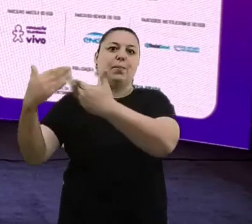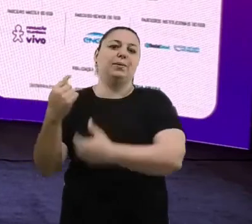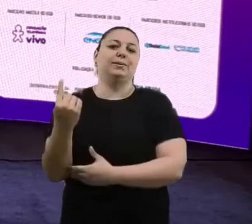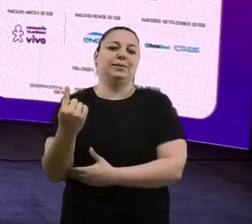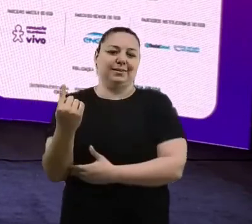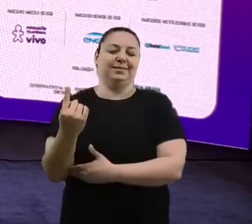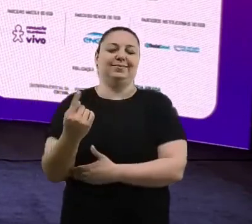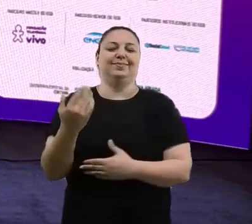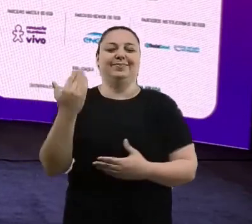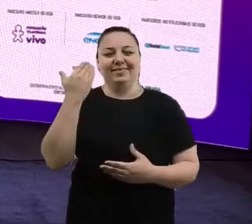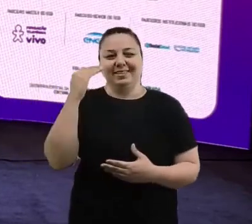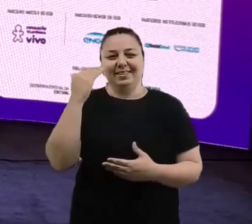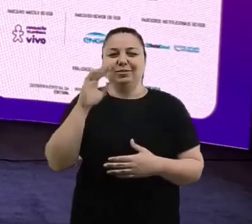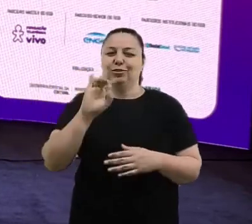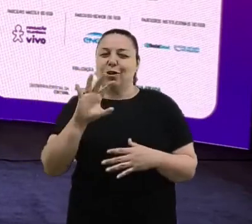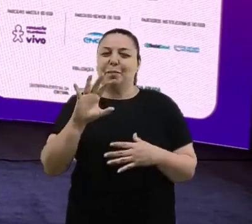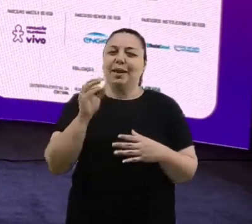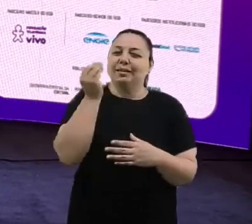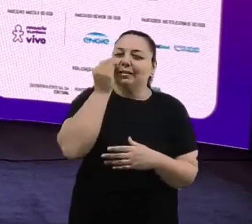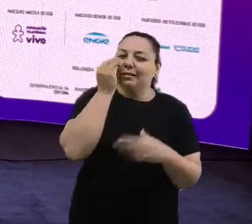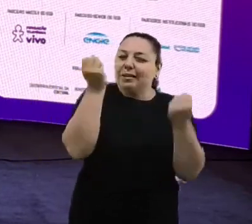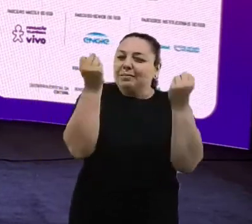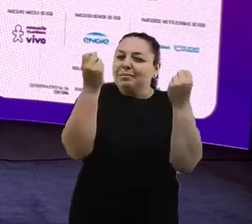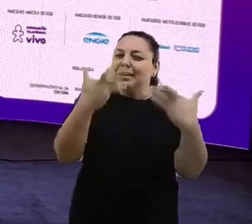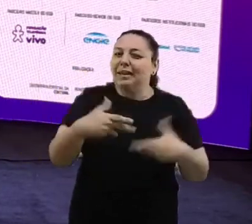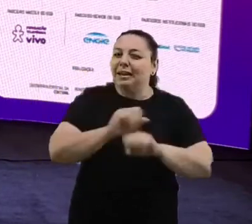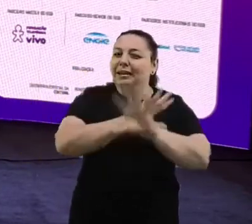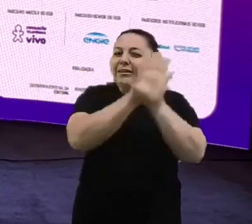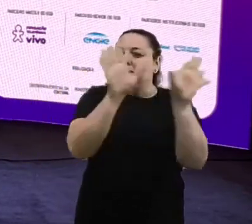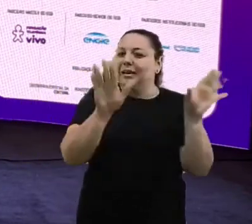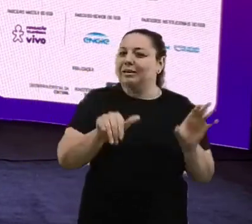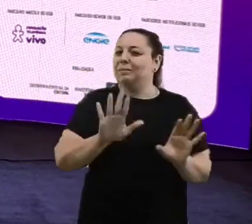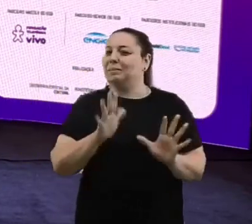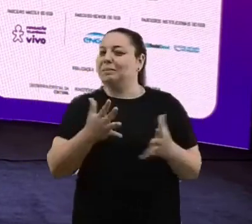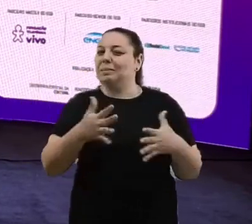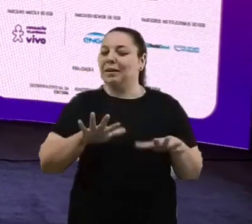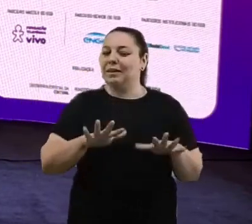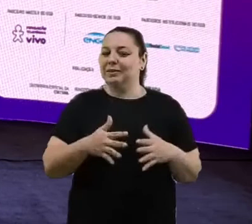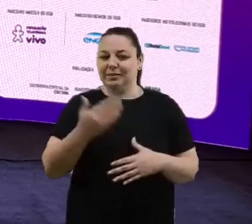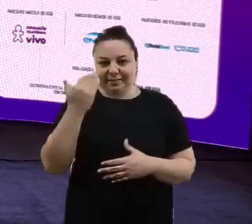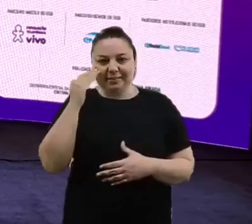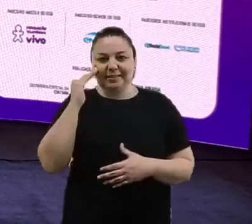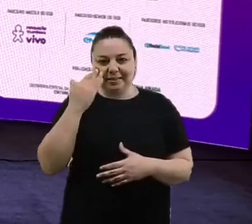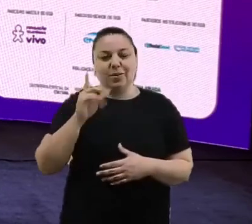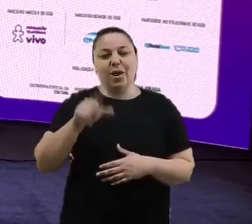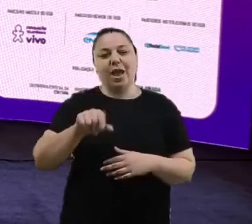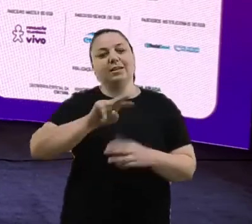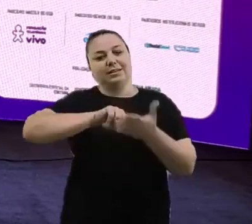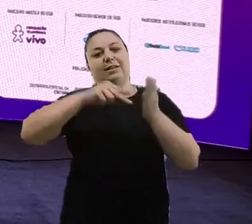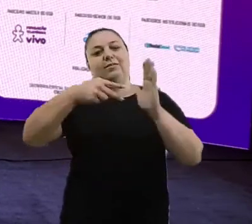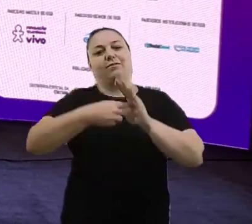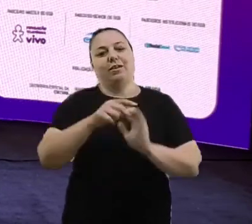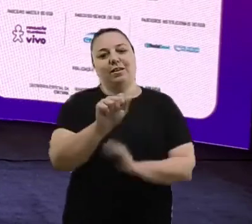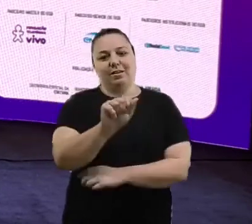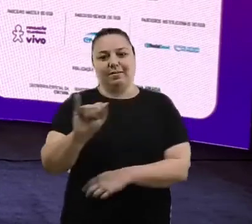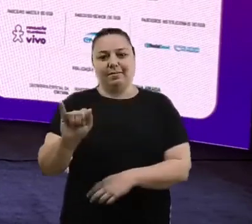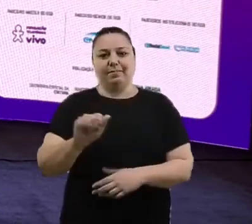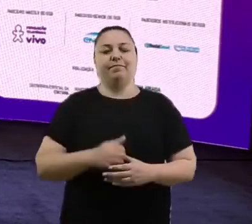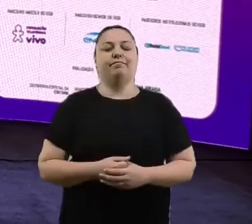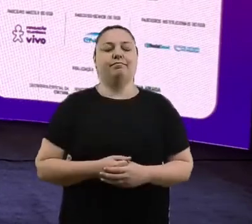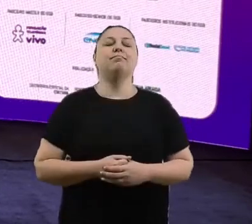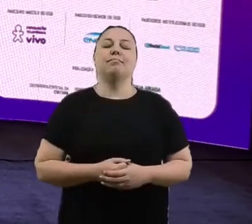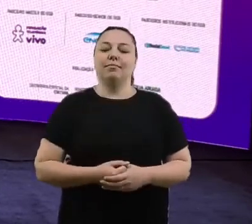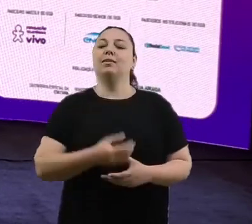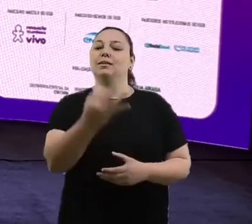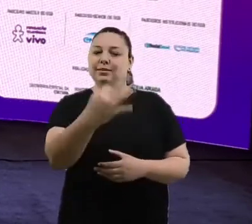próximo, assim, para as pessoas entenderem melhor do que está por trás dessa inteligência artificial, né? Exatamente. Existem dois